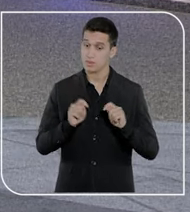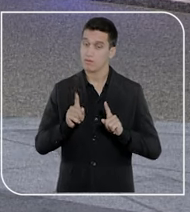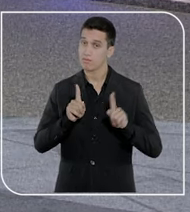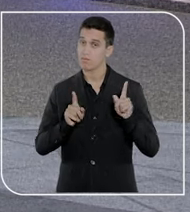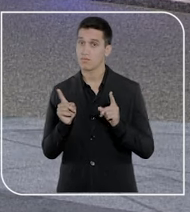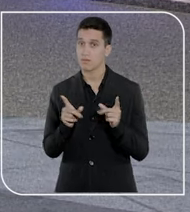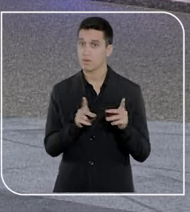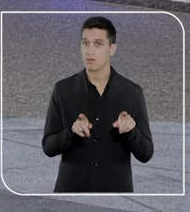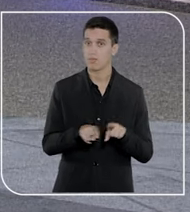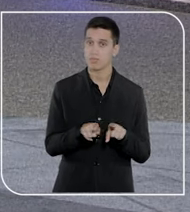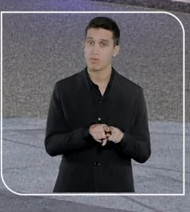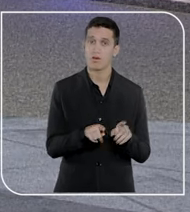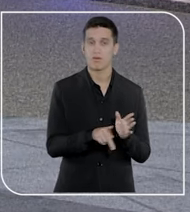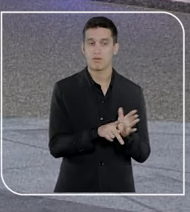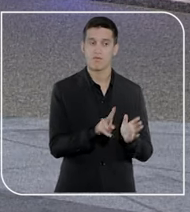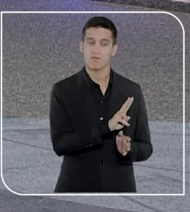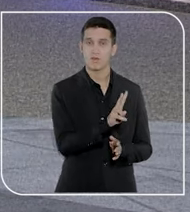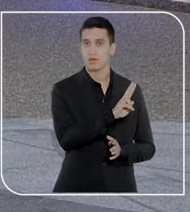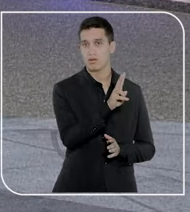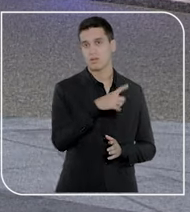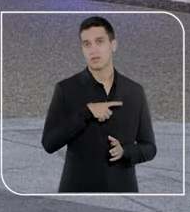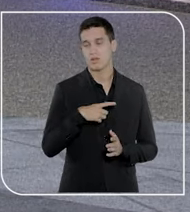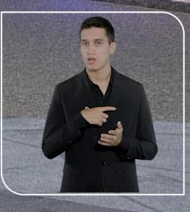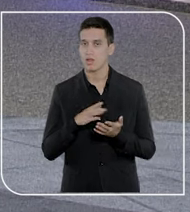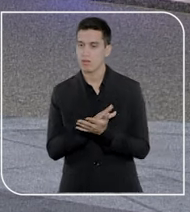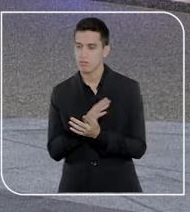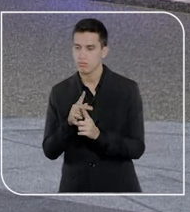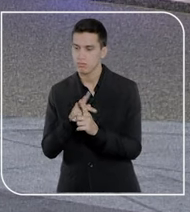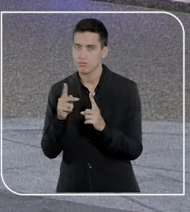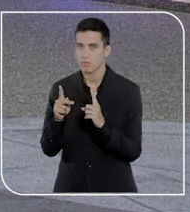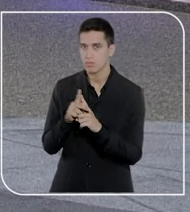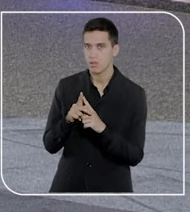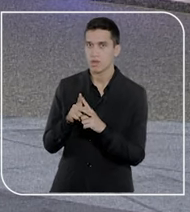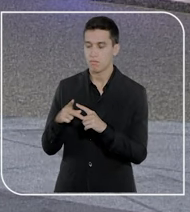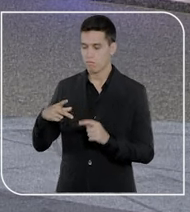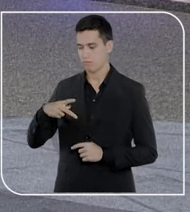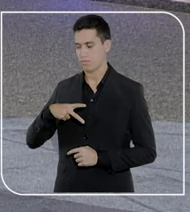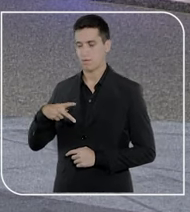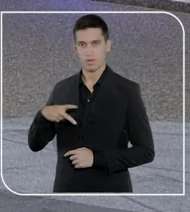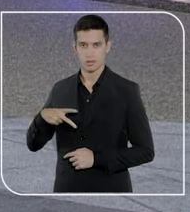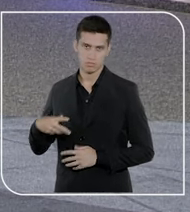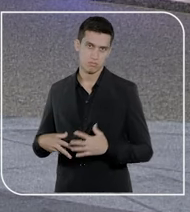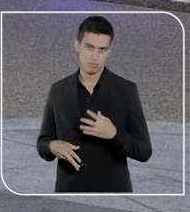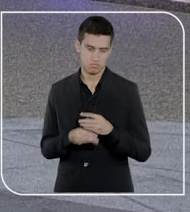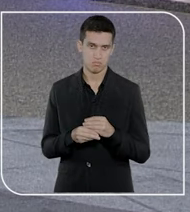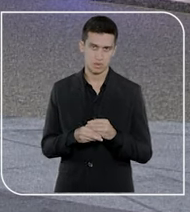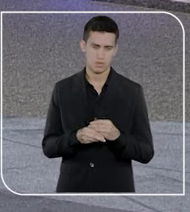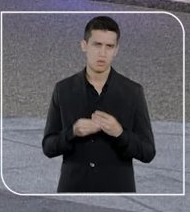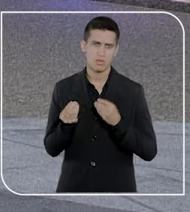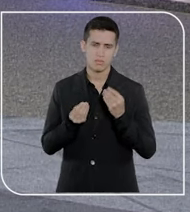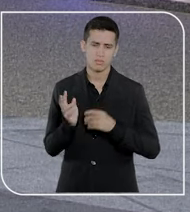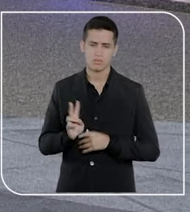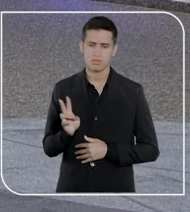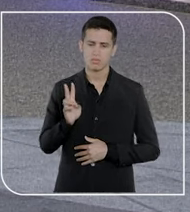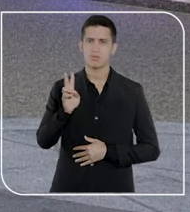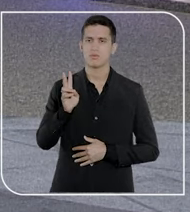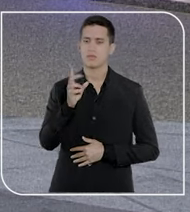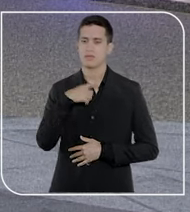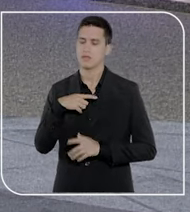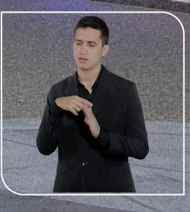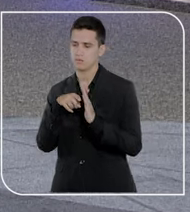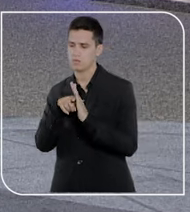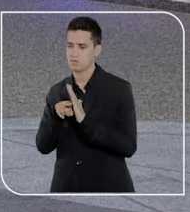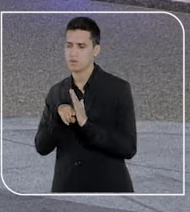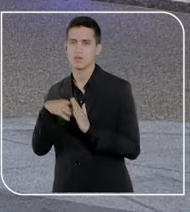fundo de previdência privada complementar. Um outro ponto relacionado é como é que esse valor, ele deve ser aferido pelo juiz?